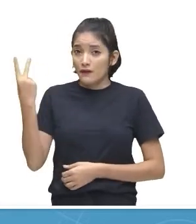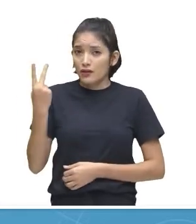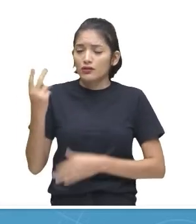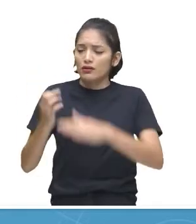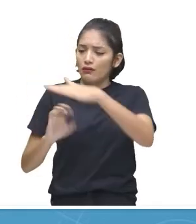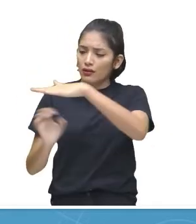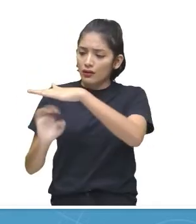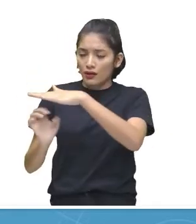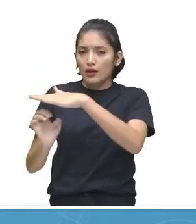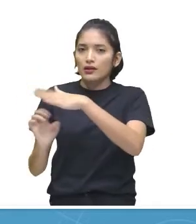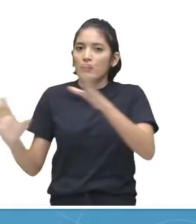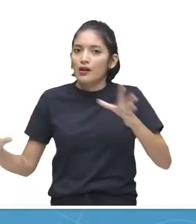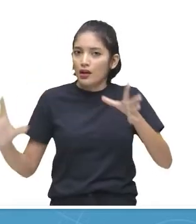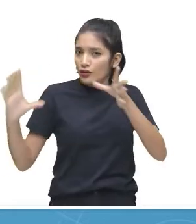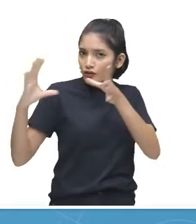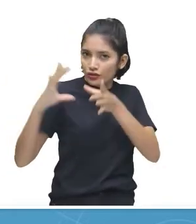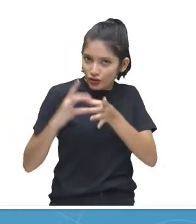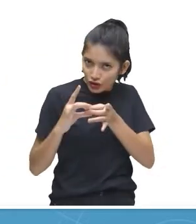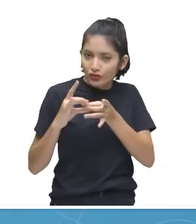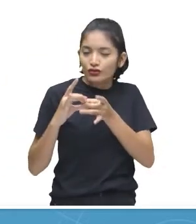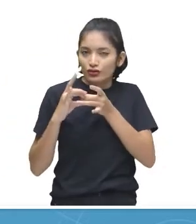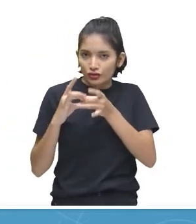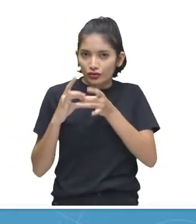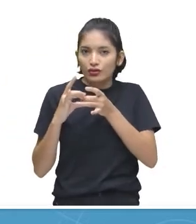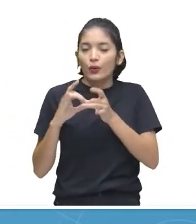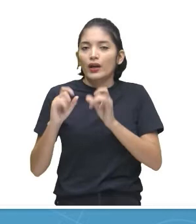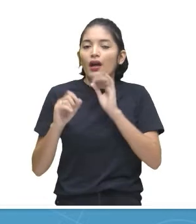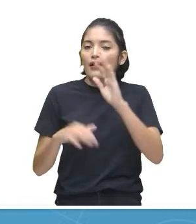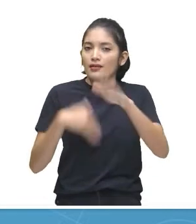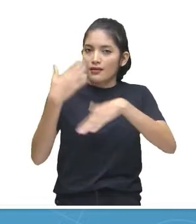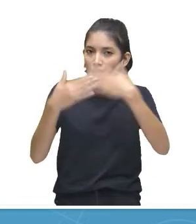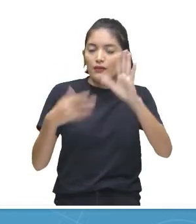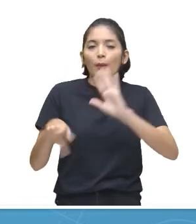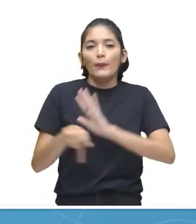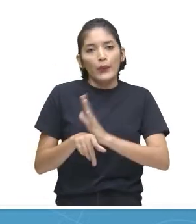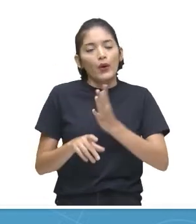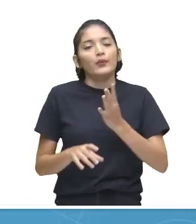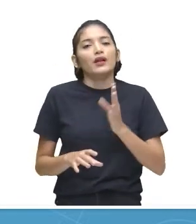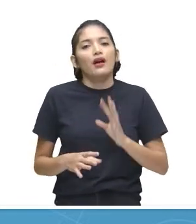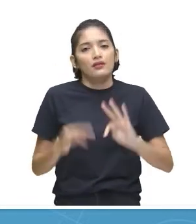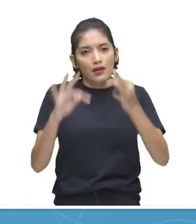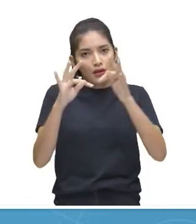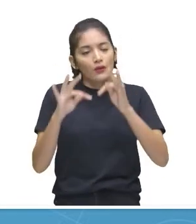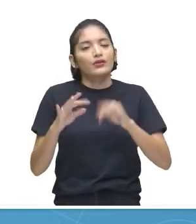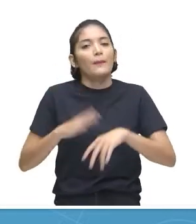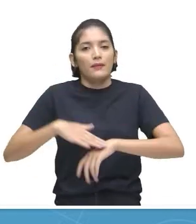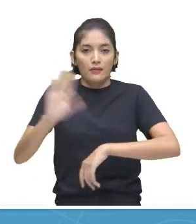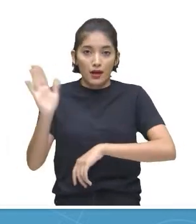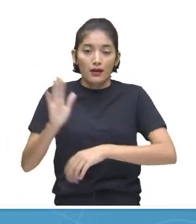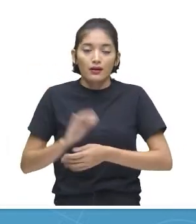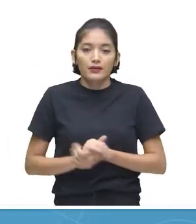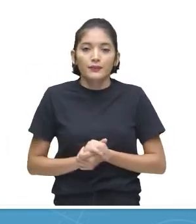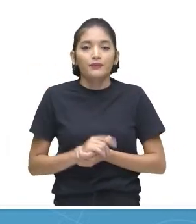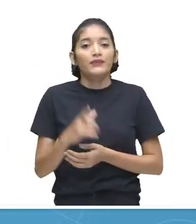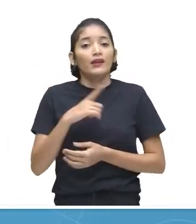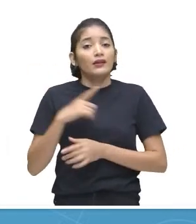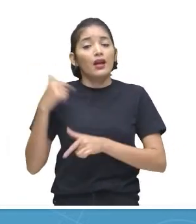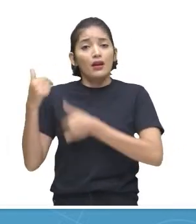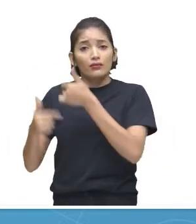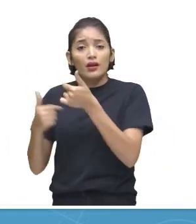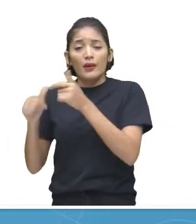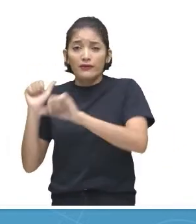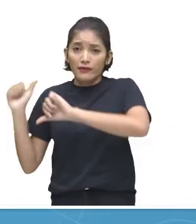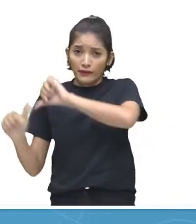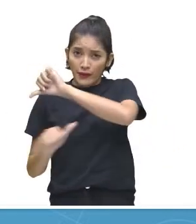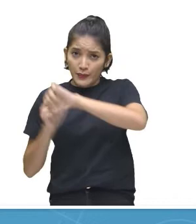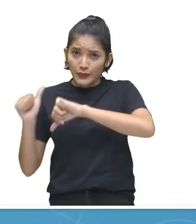estar, né, atreladas, ou seja, ligadas ao desenvolvimento da tecnologia é muito maior. E aí a gente tem aí a mão de obra que vai modificar.